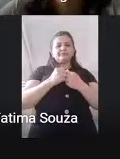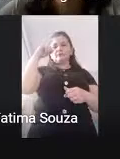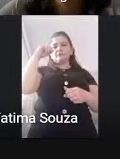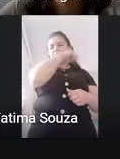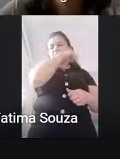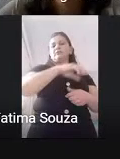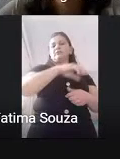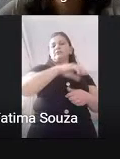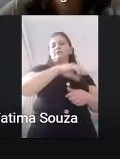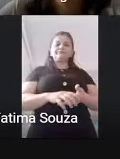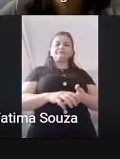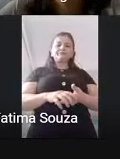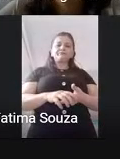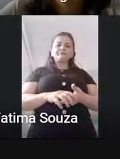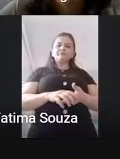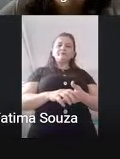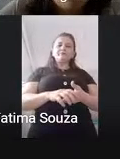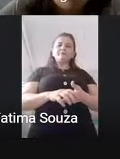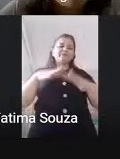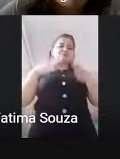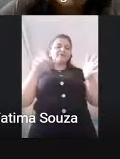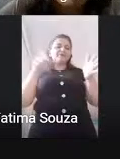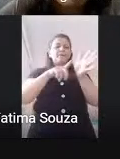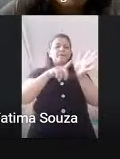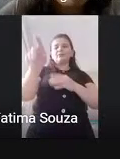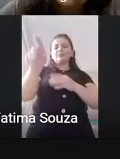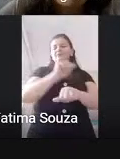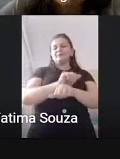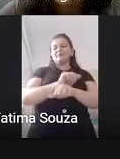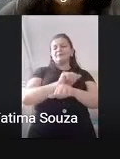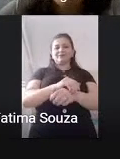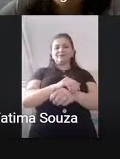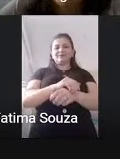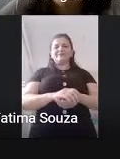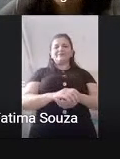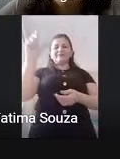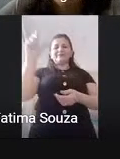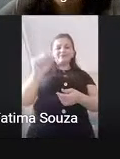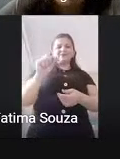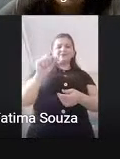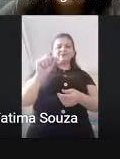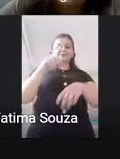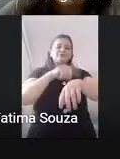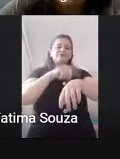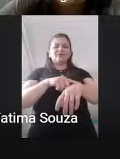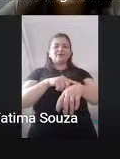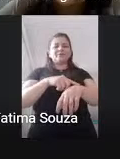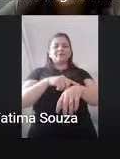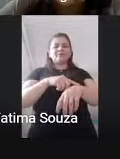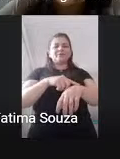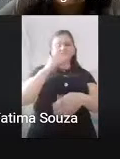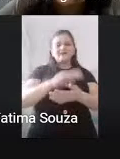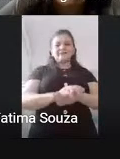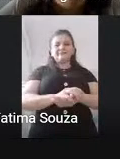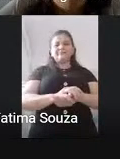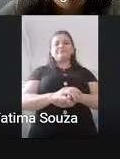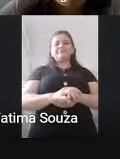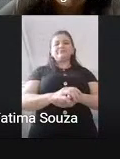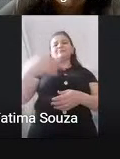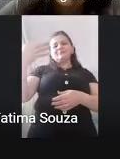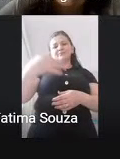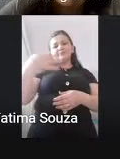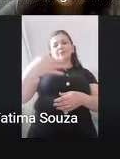para perguntas e tal. Eu tentei reduzir com a história do tempo a minha fala. Excelente, muito